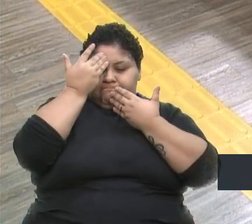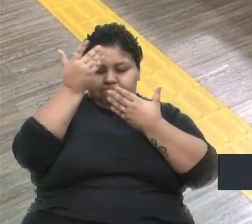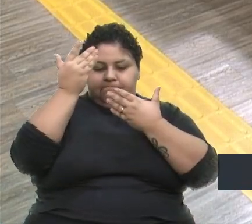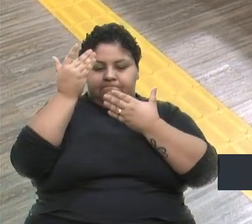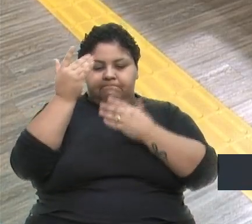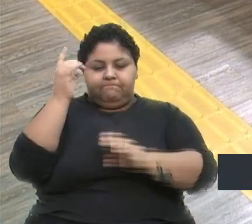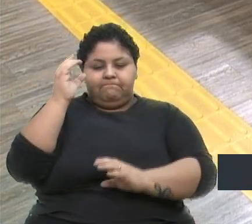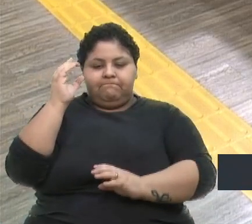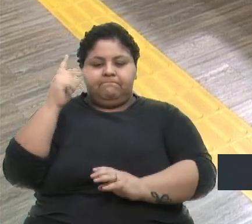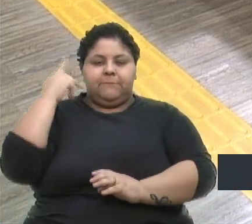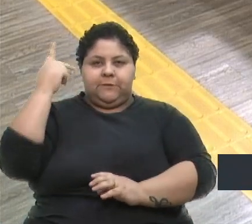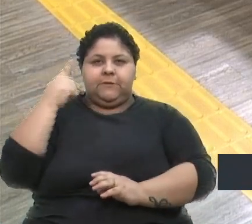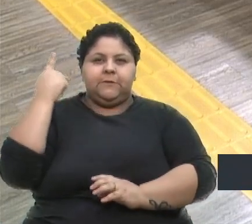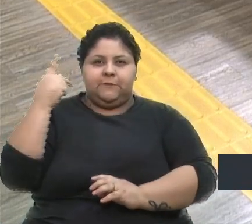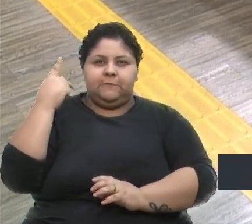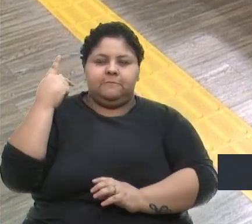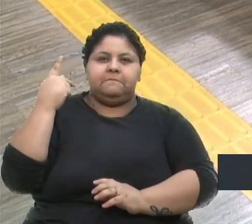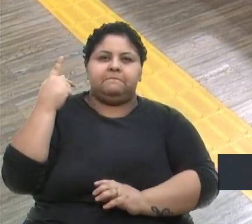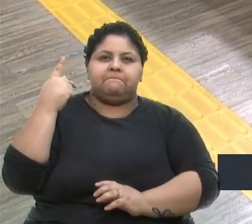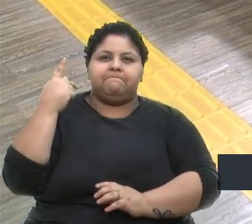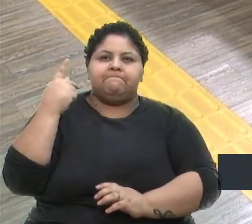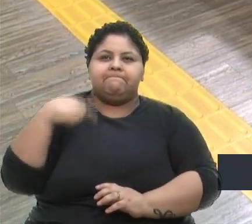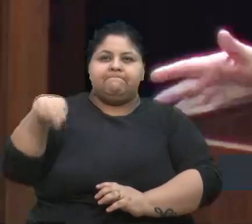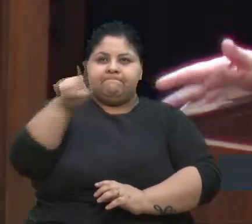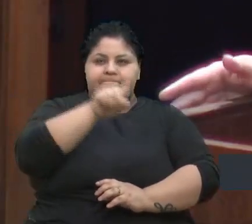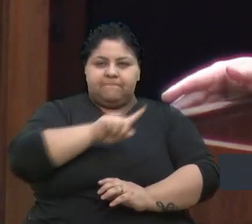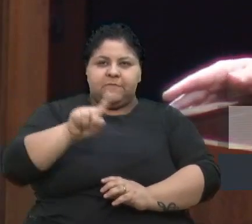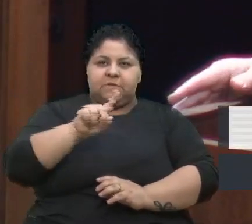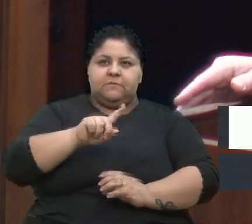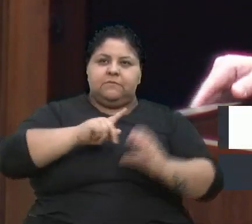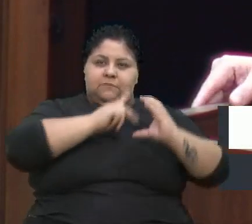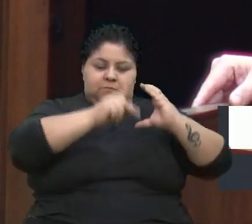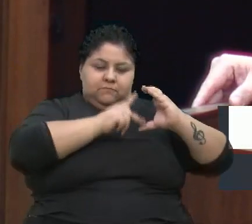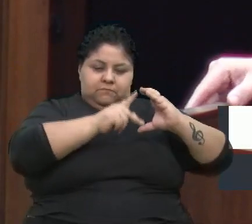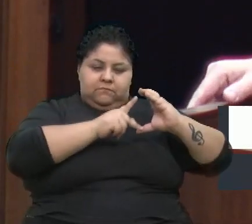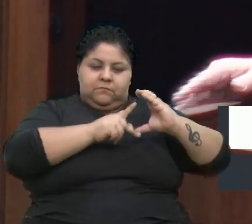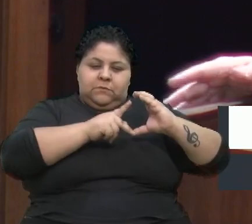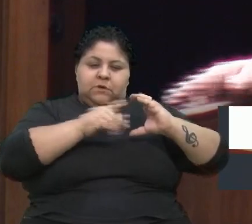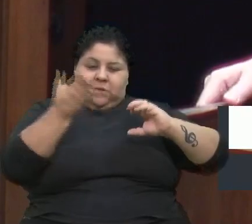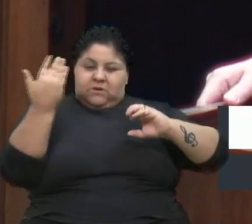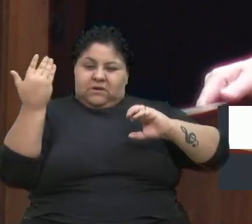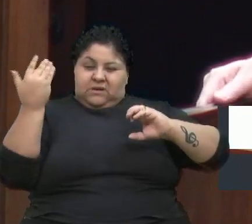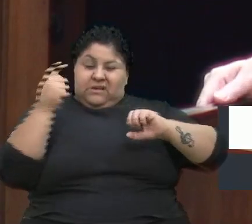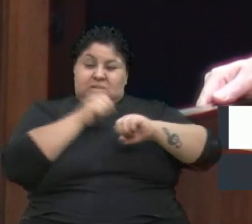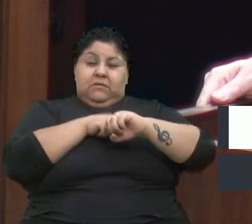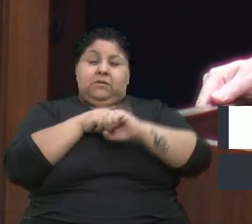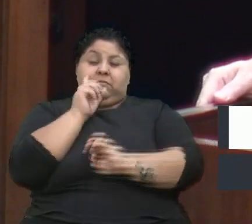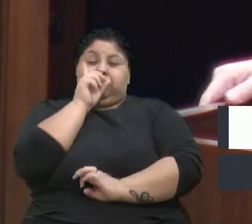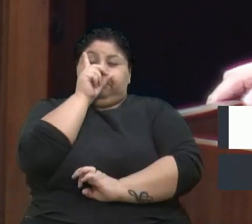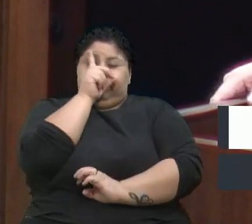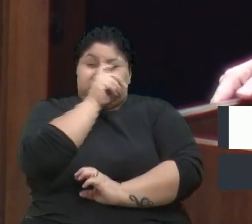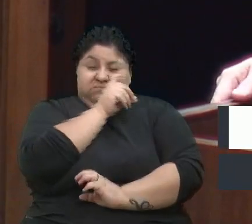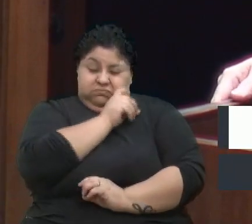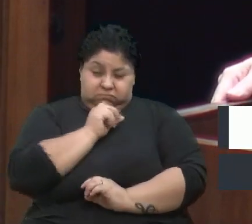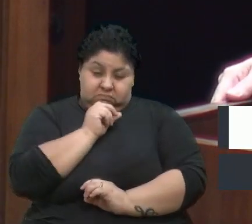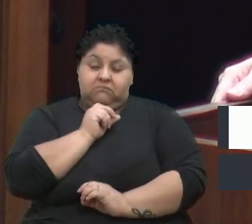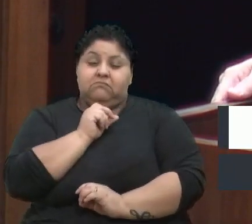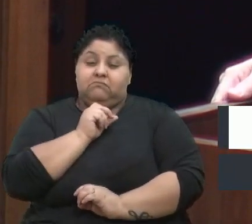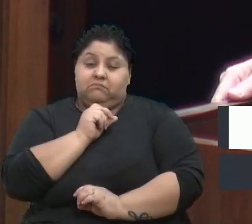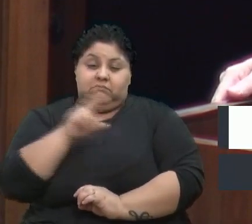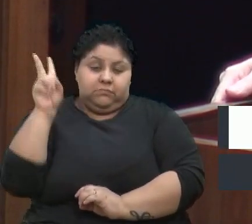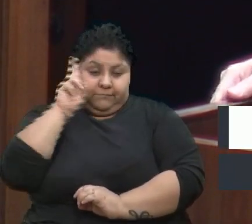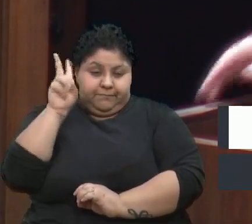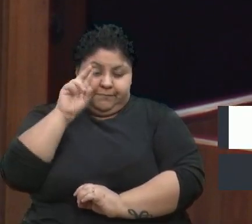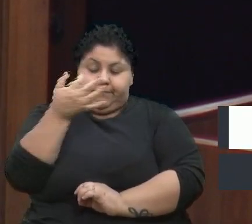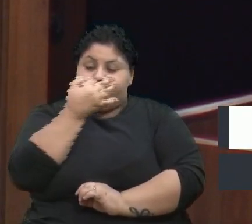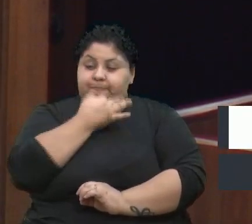a gente sabe da luta que a Câmara também travou aqui, naquele momento sombrio, vamos dizer assim, da história de